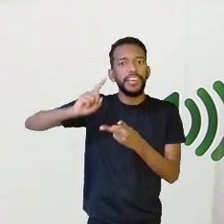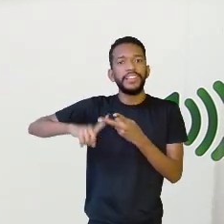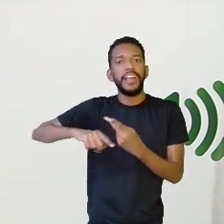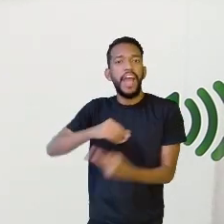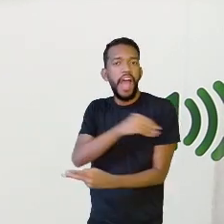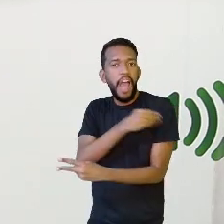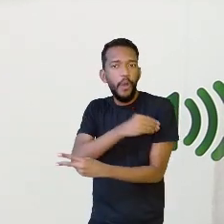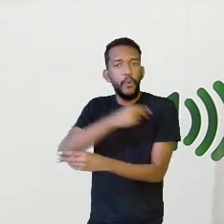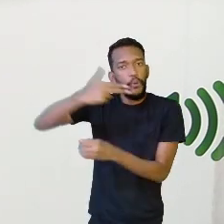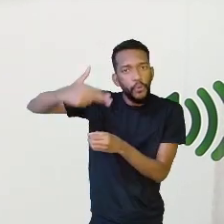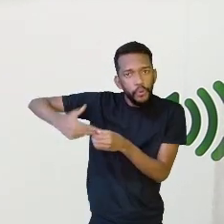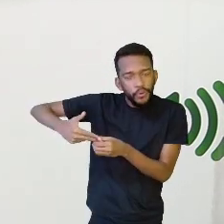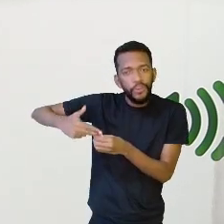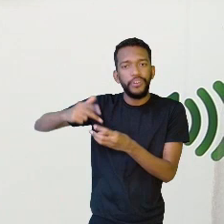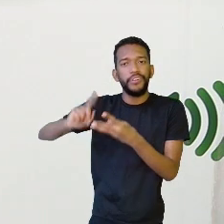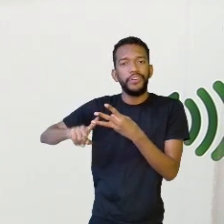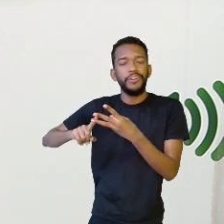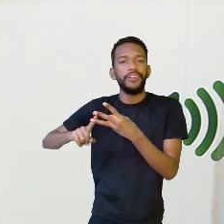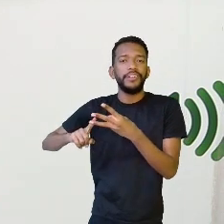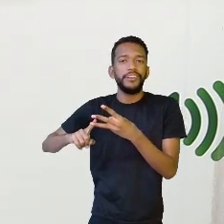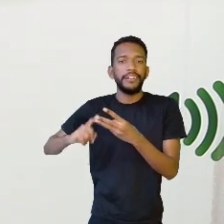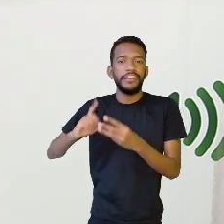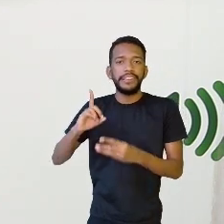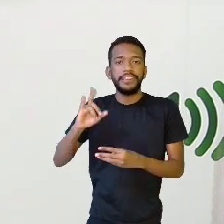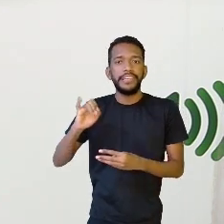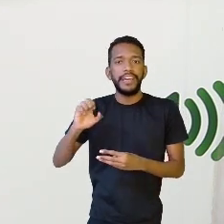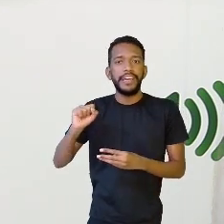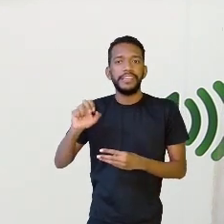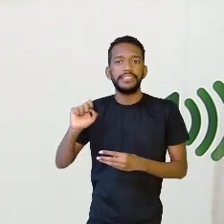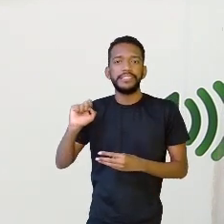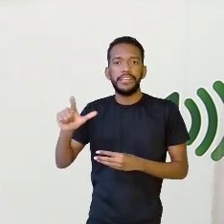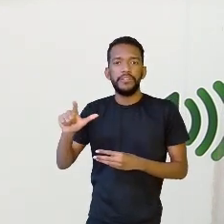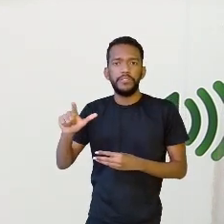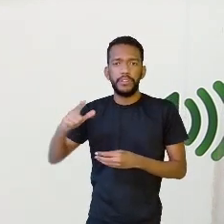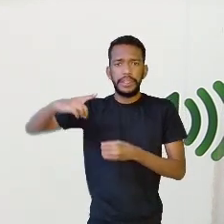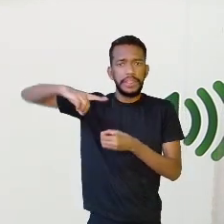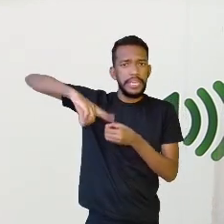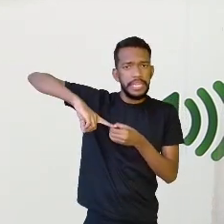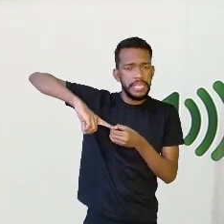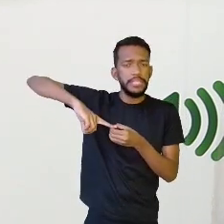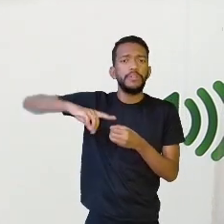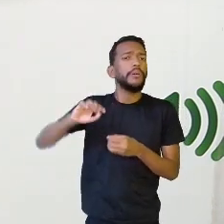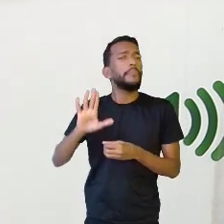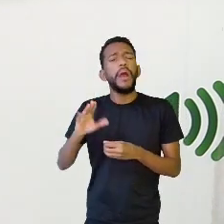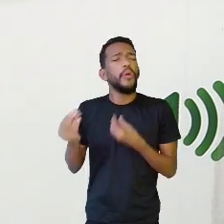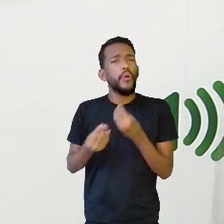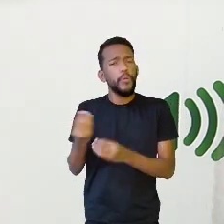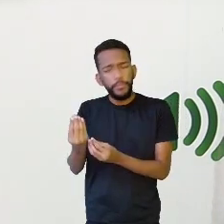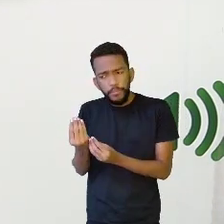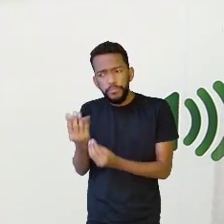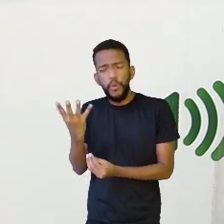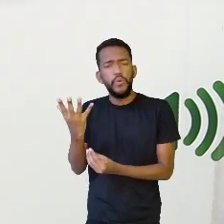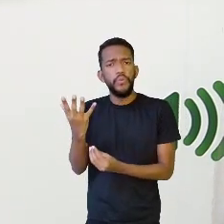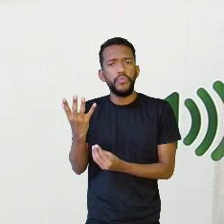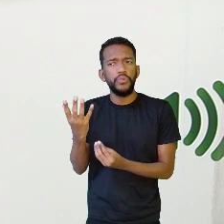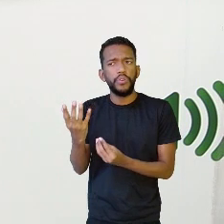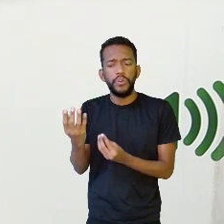combustíveis líquidos. E eles entram em combustão. Como eles entram em combustão? A partir de